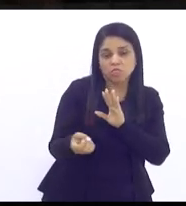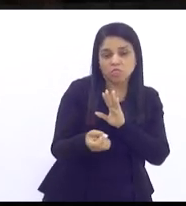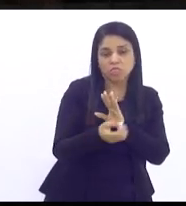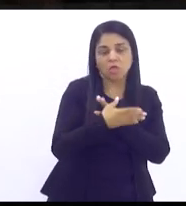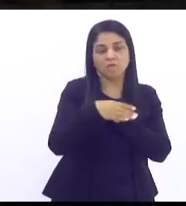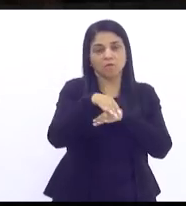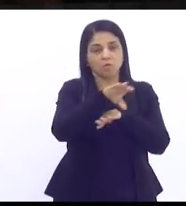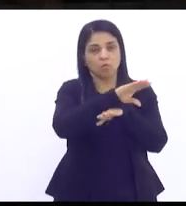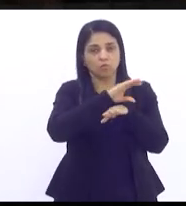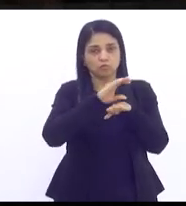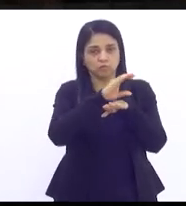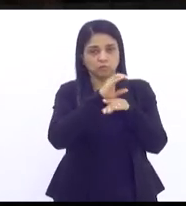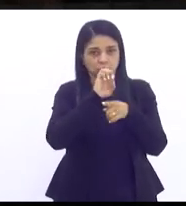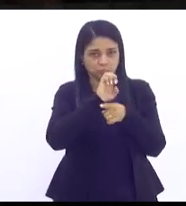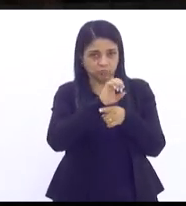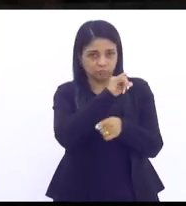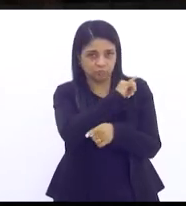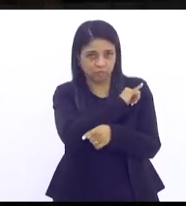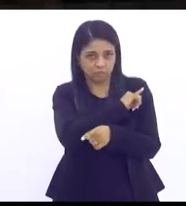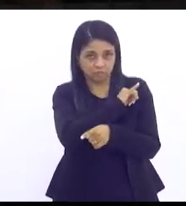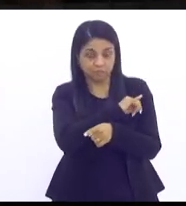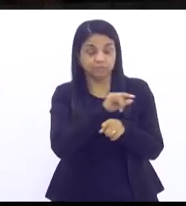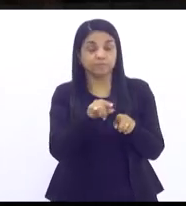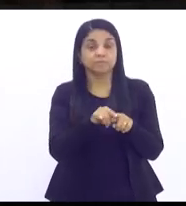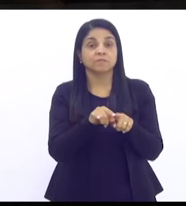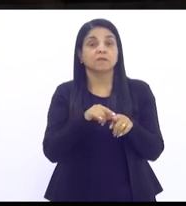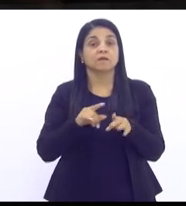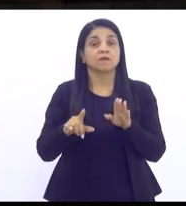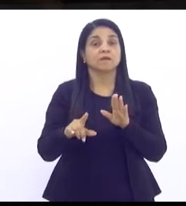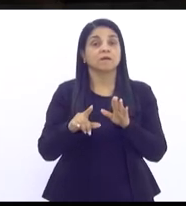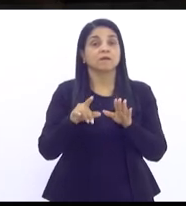Estado, legislar por decreto-lei.